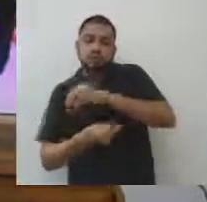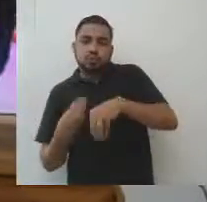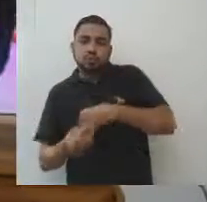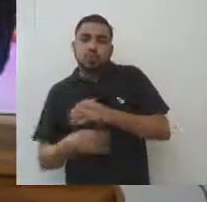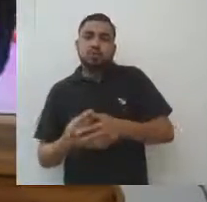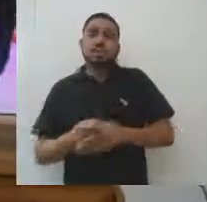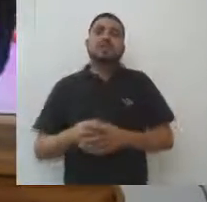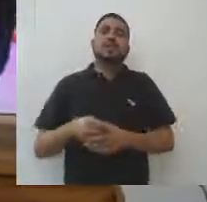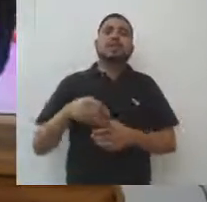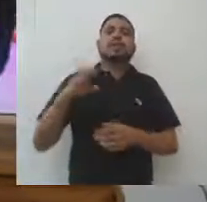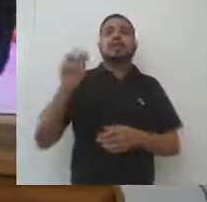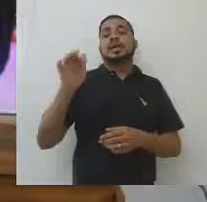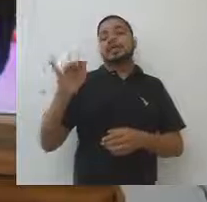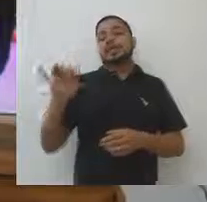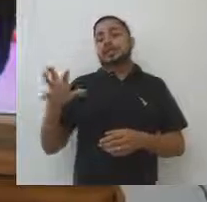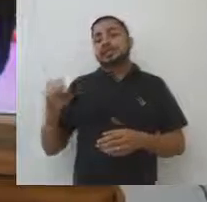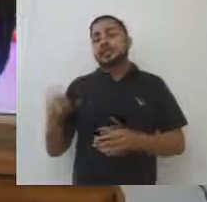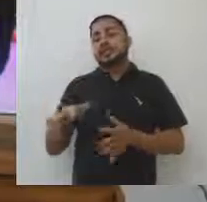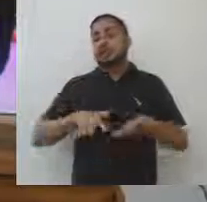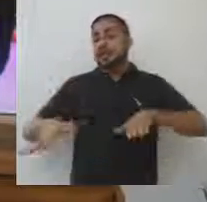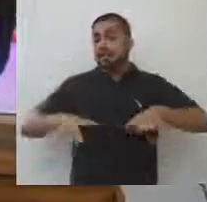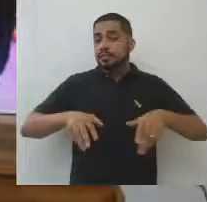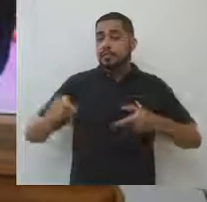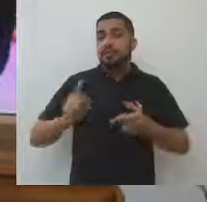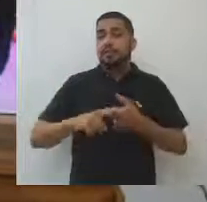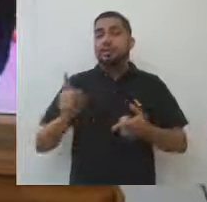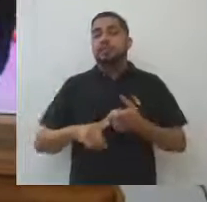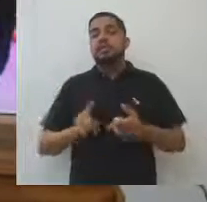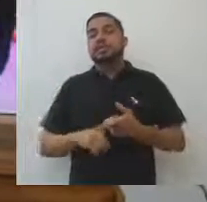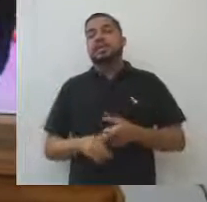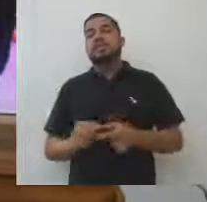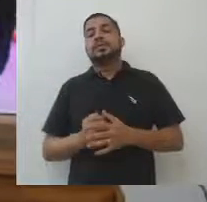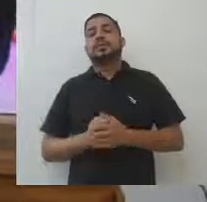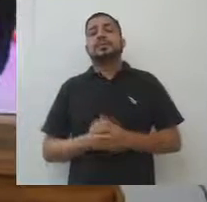ritmos caribenhos. E também a gente tem